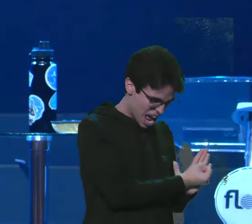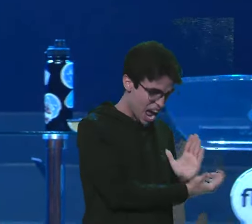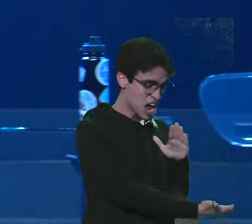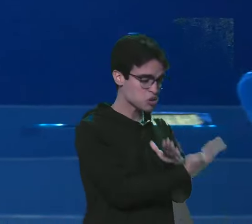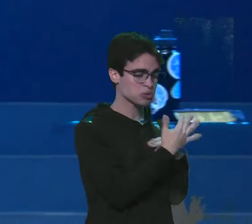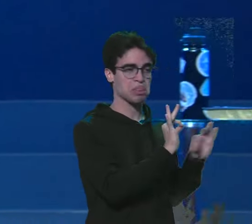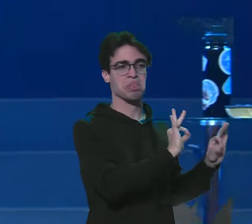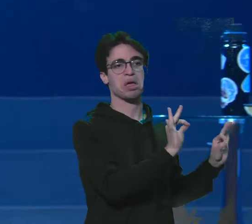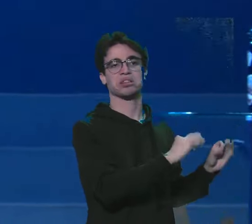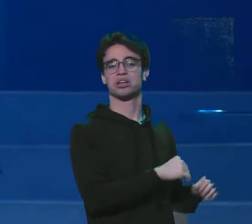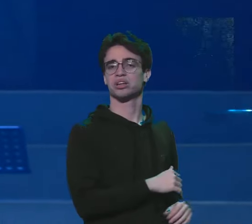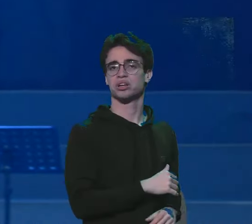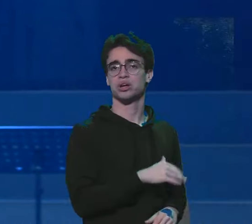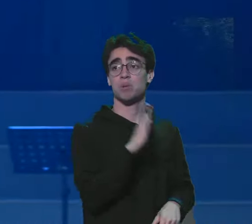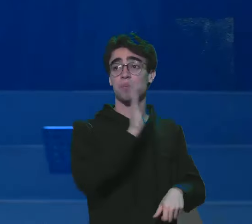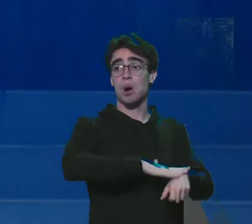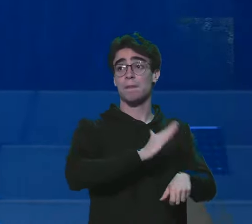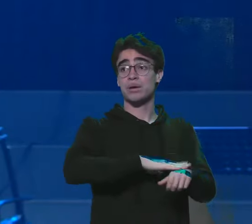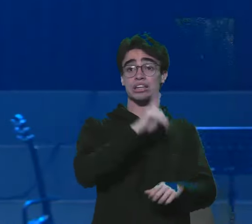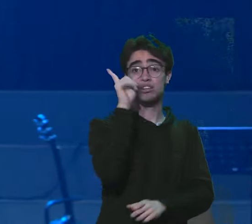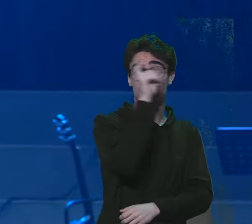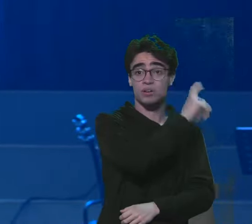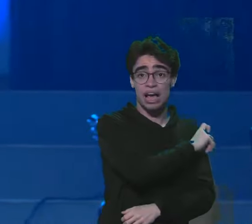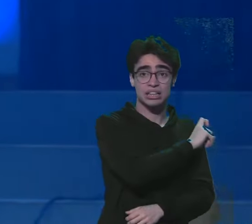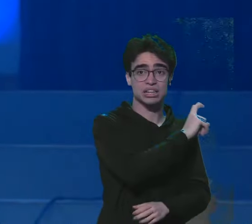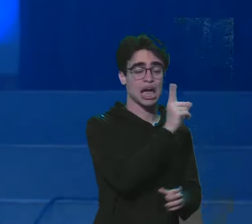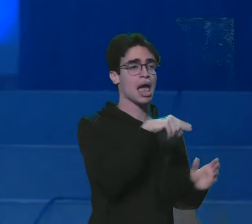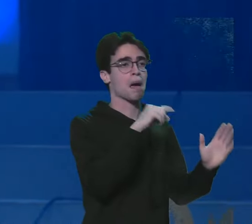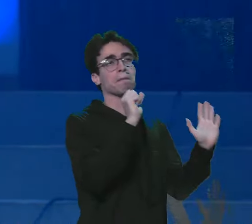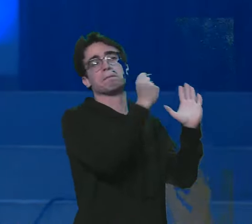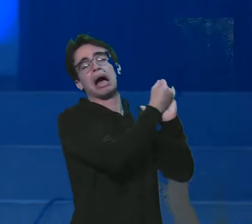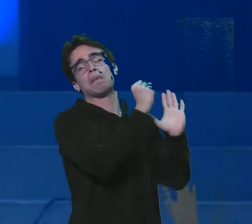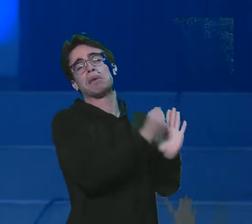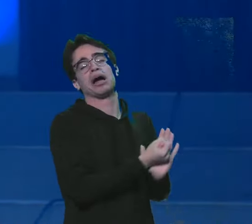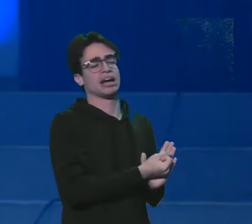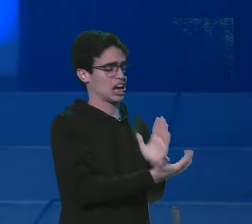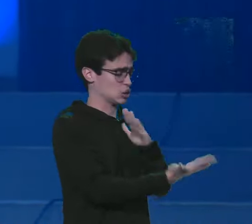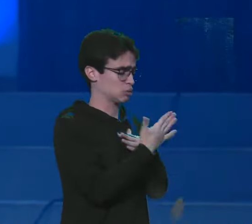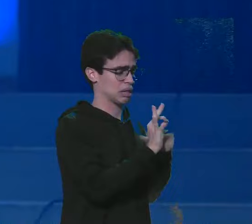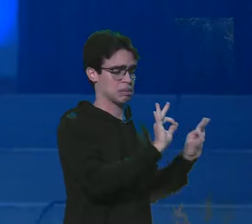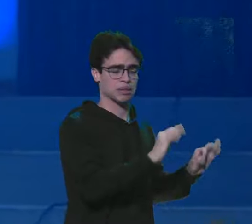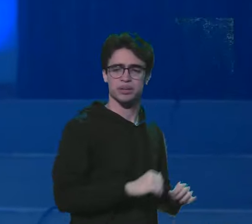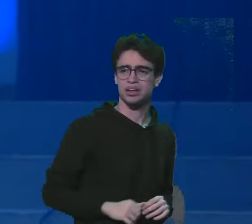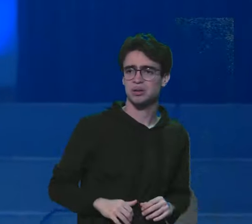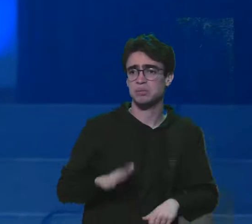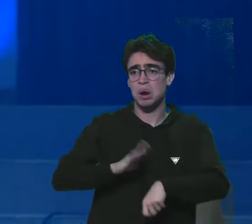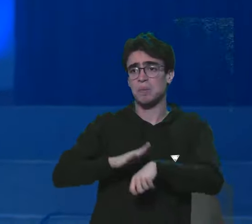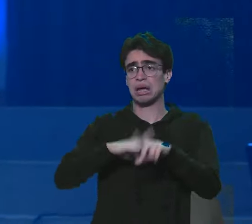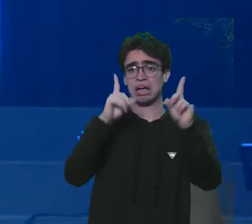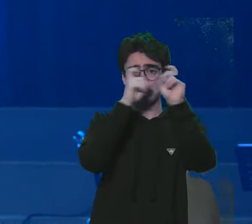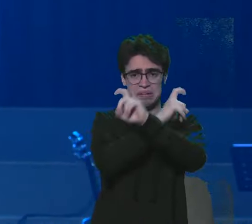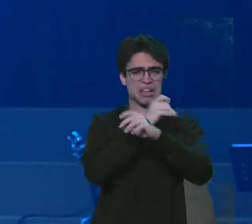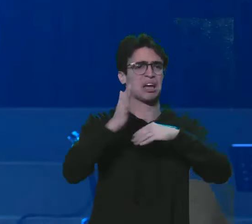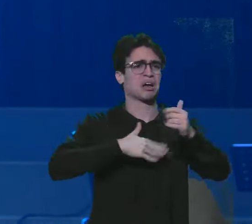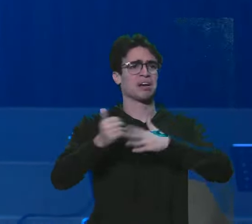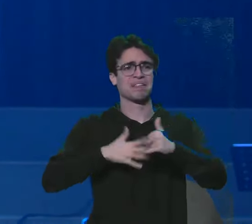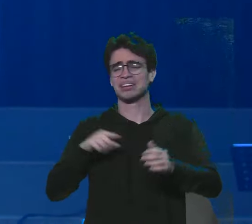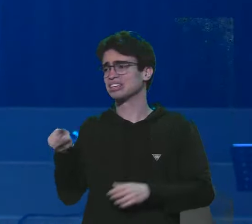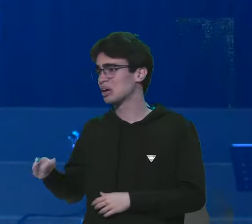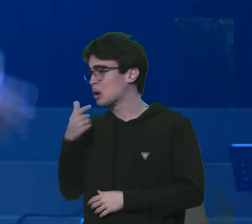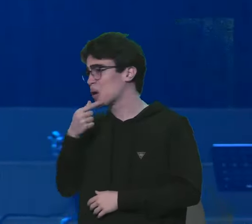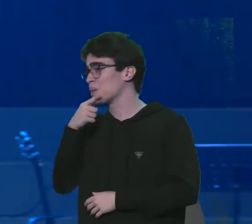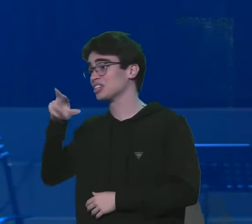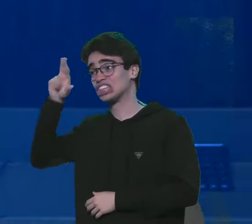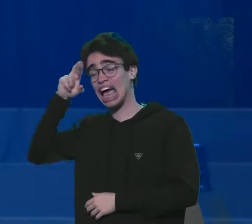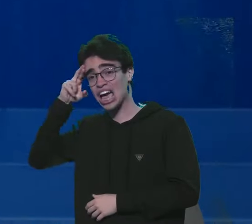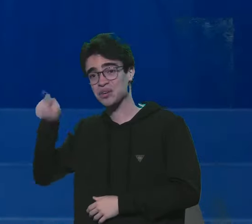da dificuldade, os rótulos não ajudam. Na hora da dificuldade, não importava se Jairo era rico, se ele